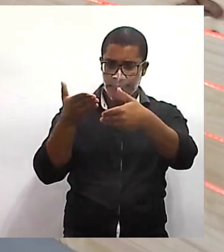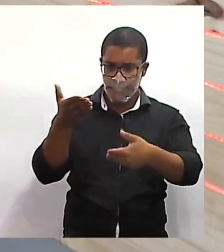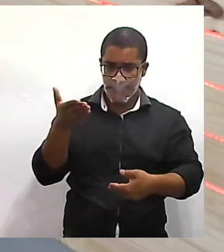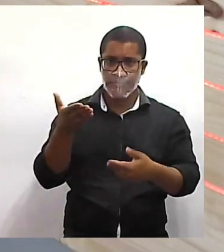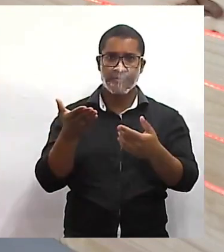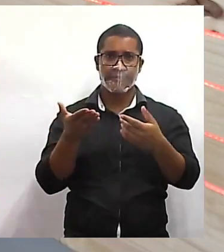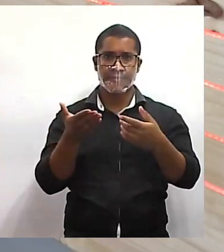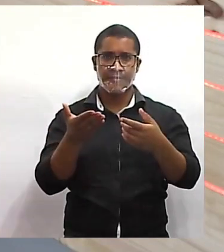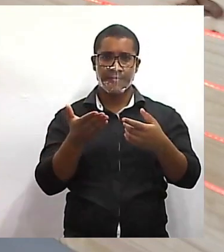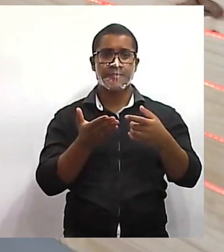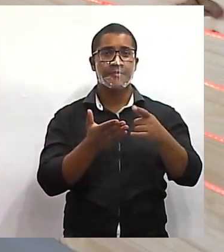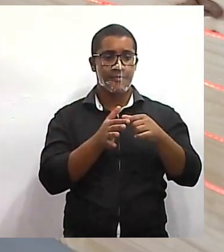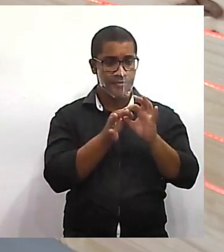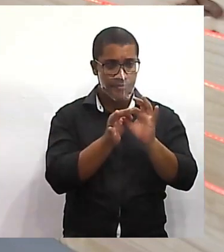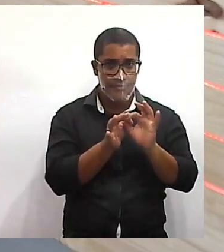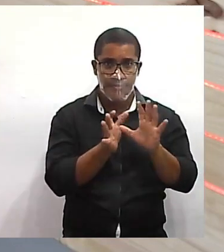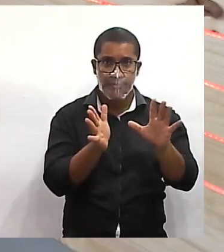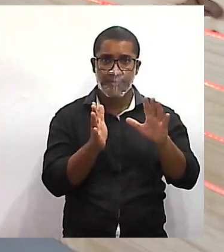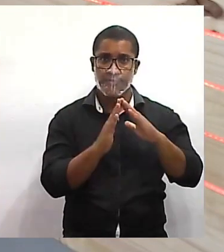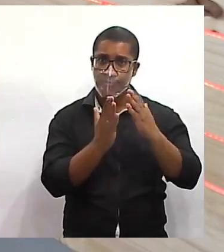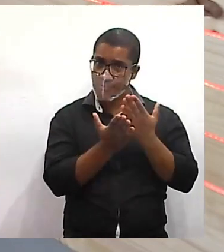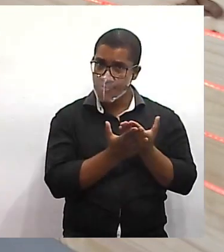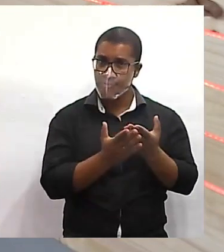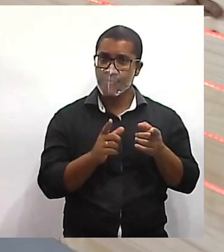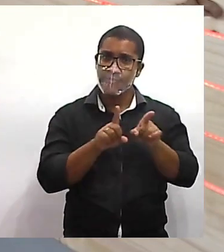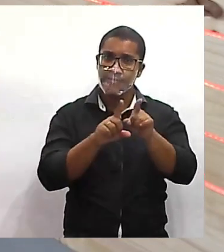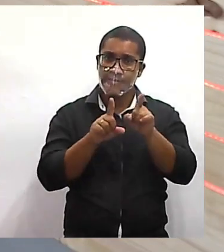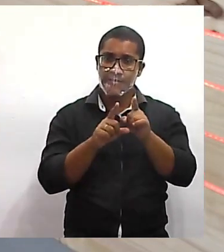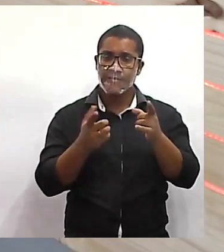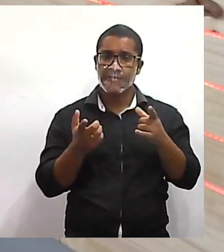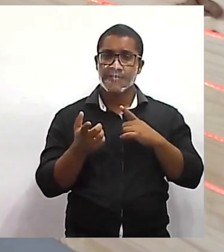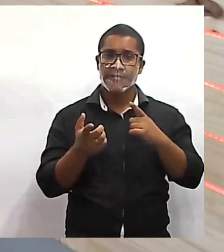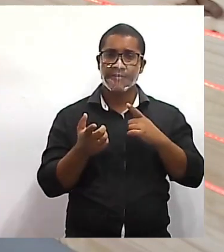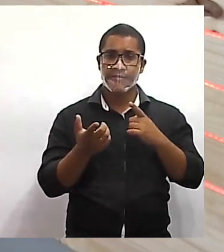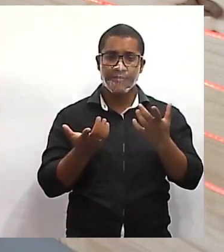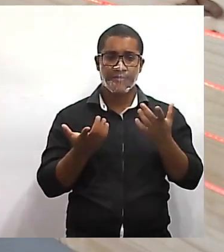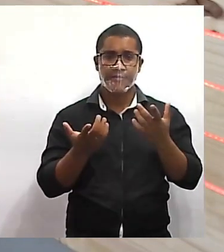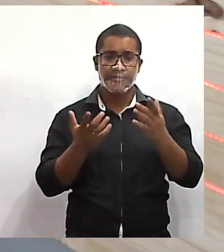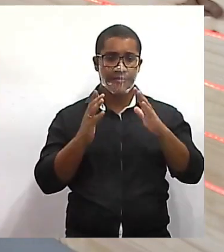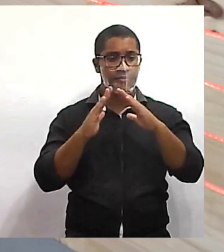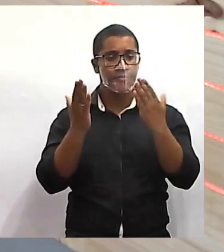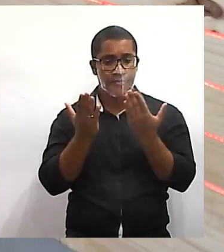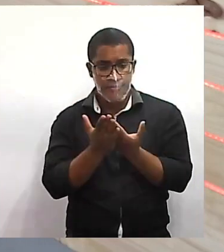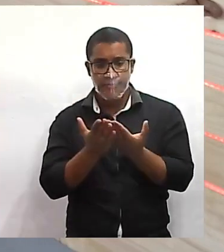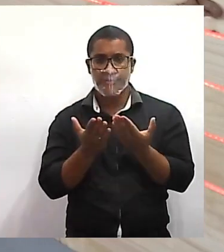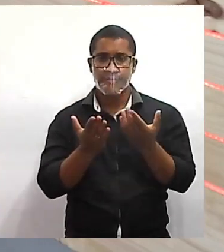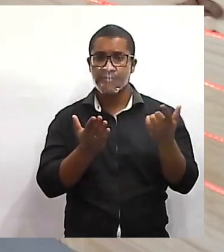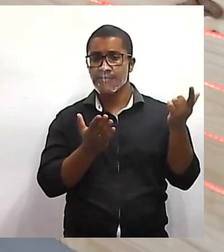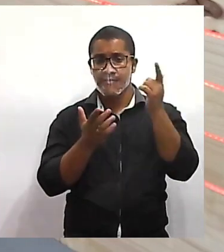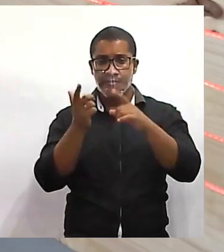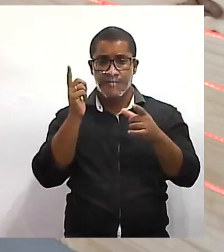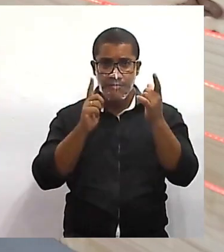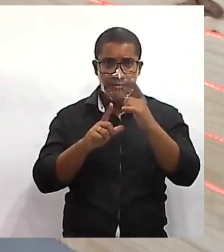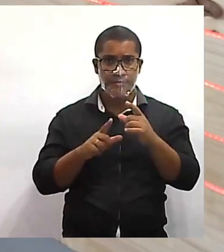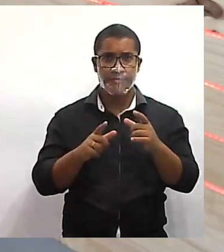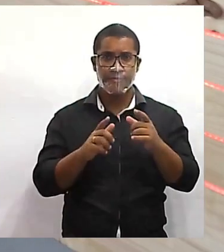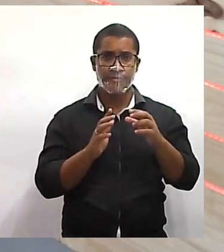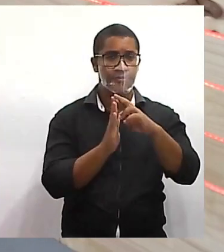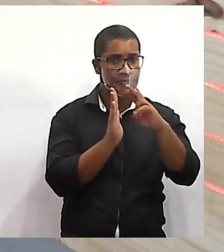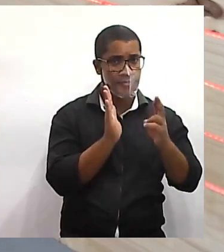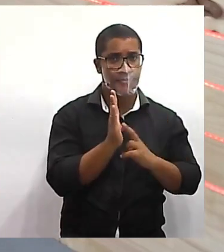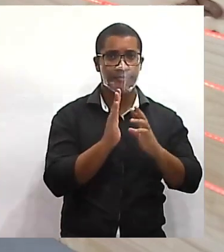as autorizações da escola, o reconhecimento da escola, enfim, o regimento da escola,